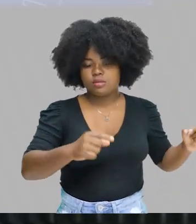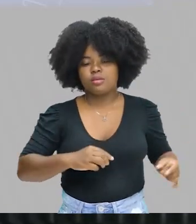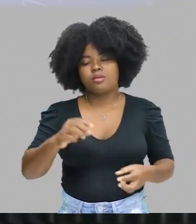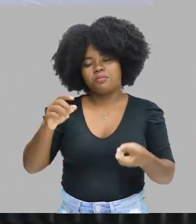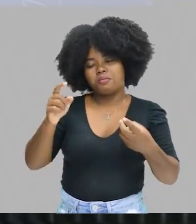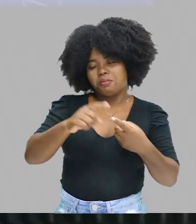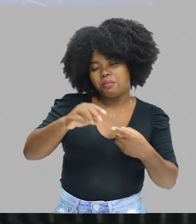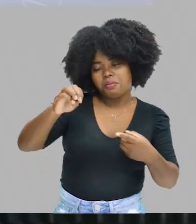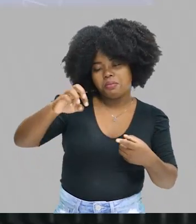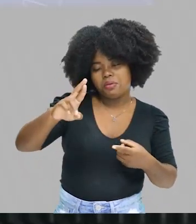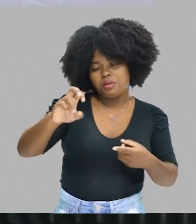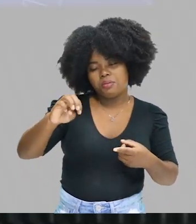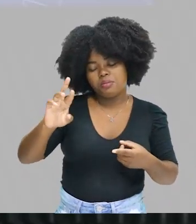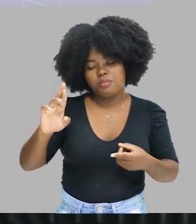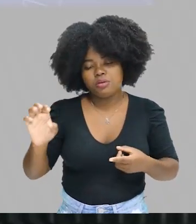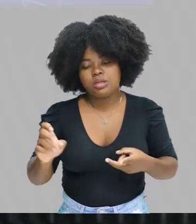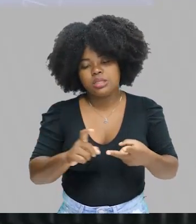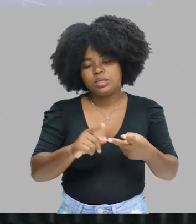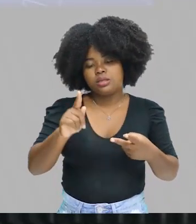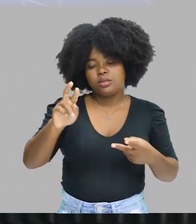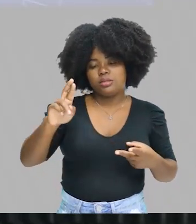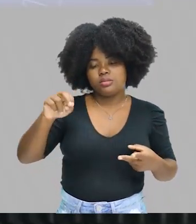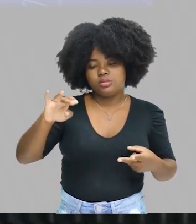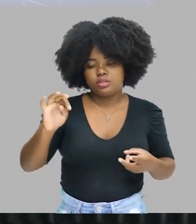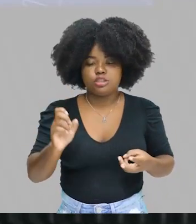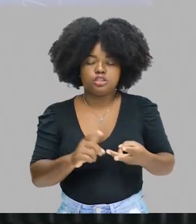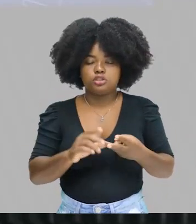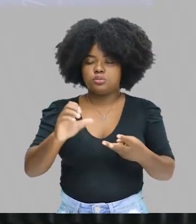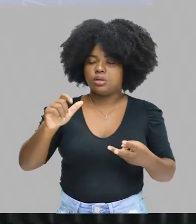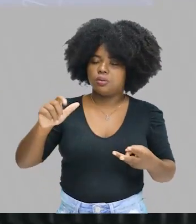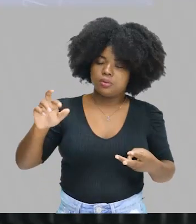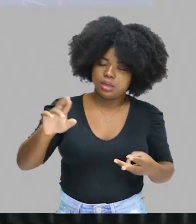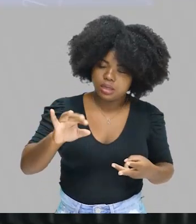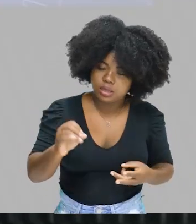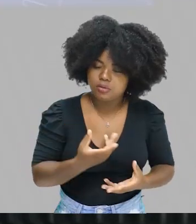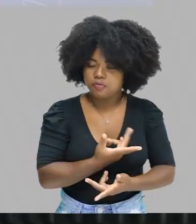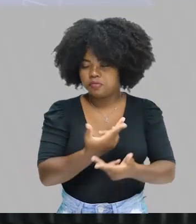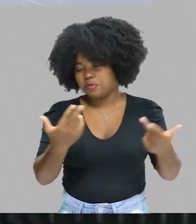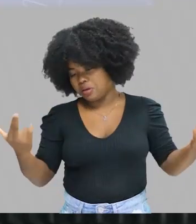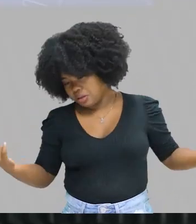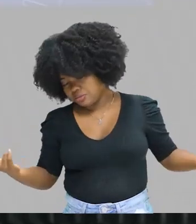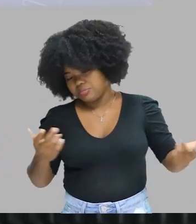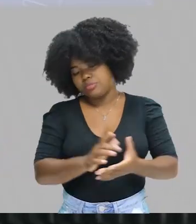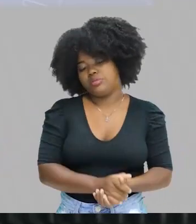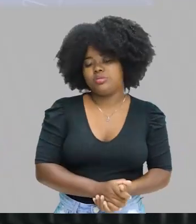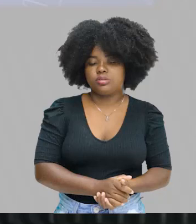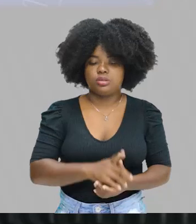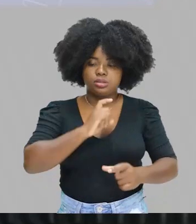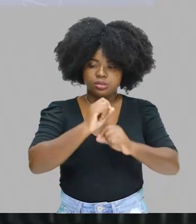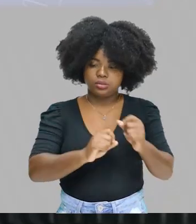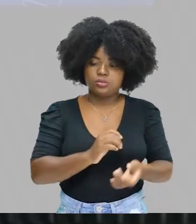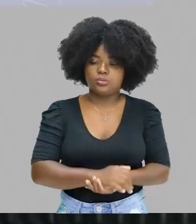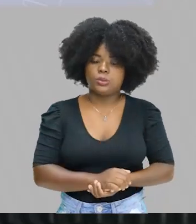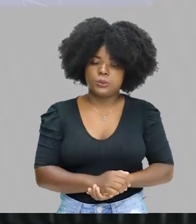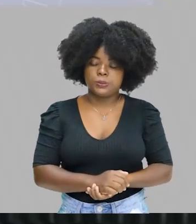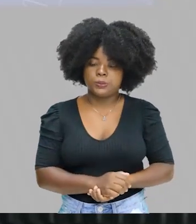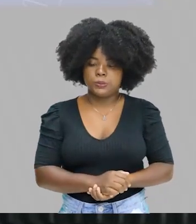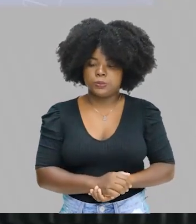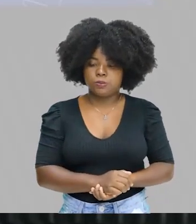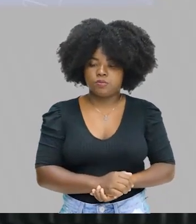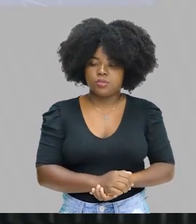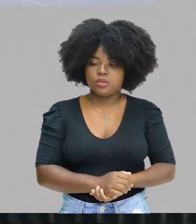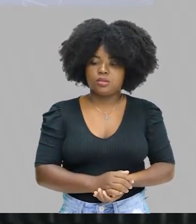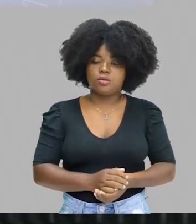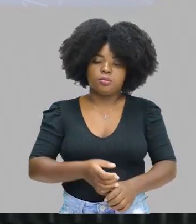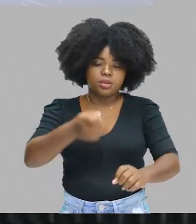mármore, granito, calcário, marfim, âmbar, pedra e assim por diante, e você vai pegar e fazer o seguinte: pega um formão, pega um